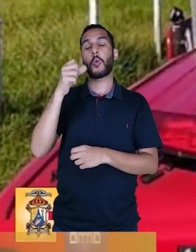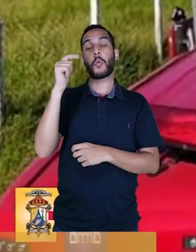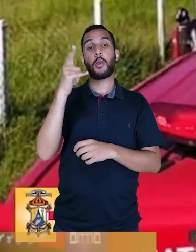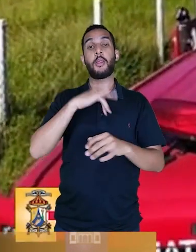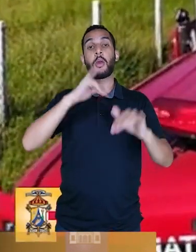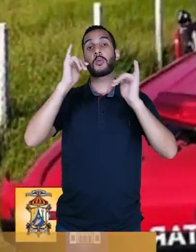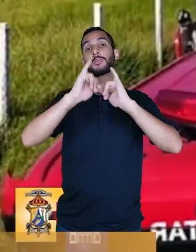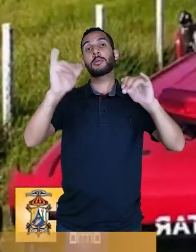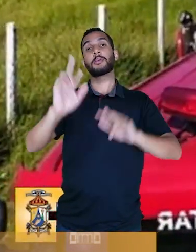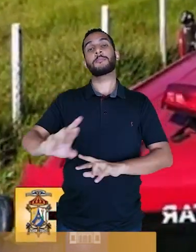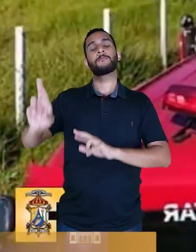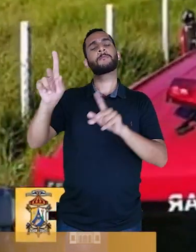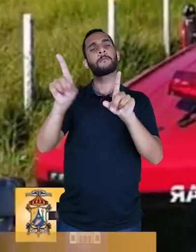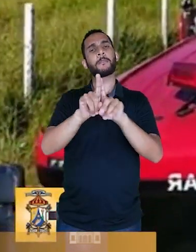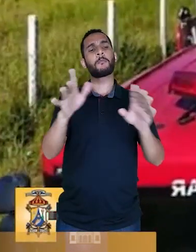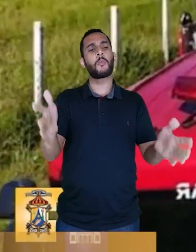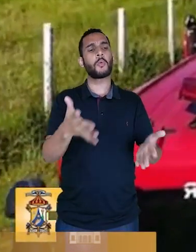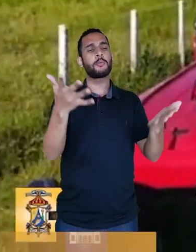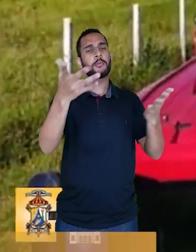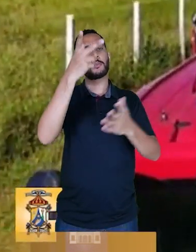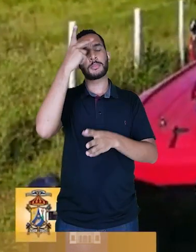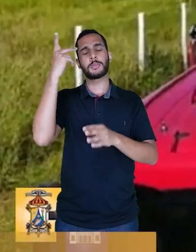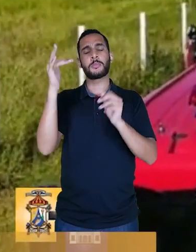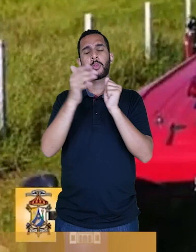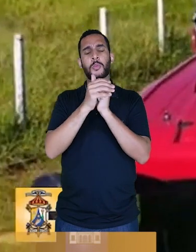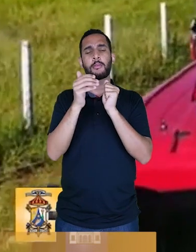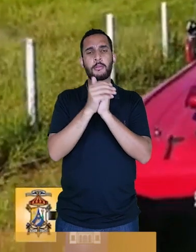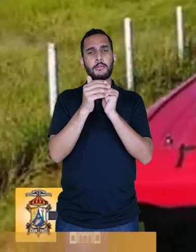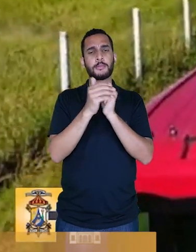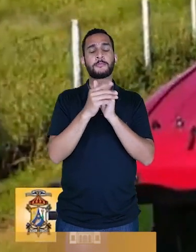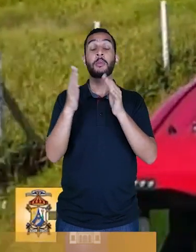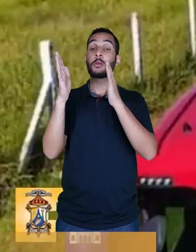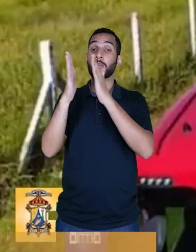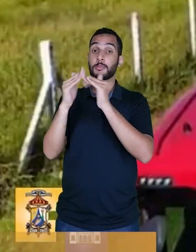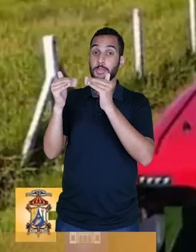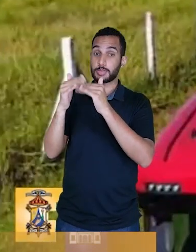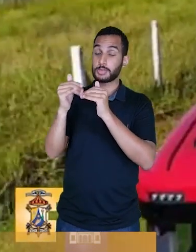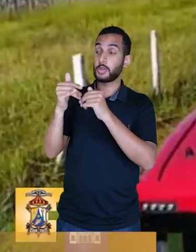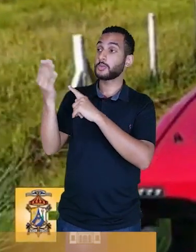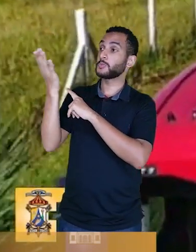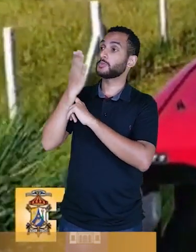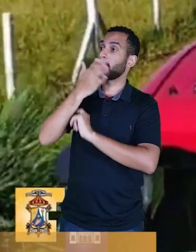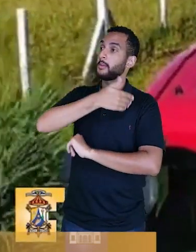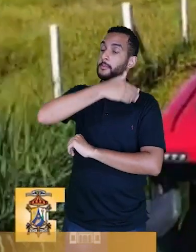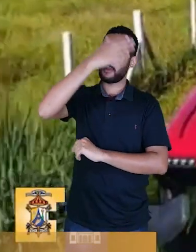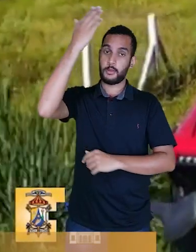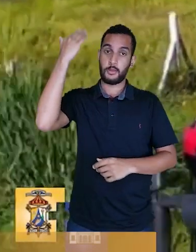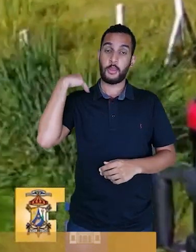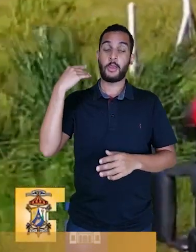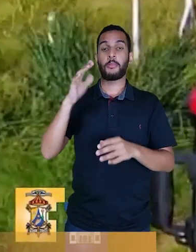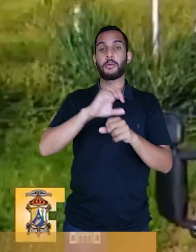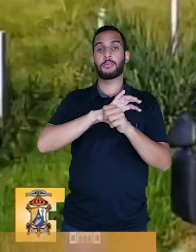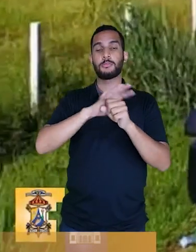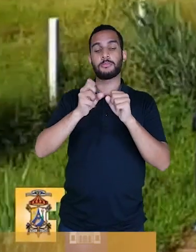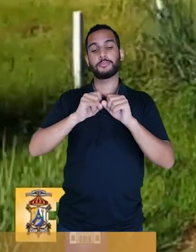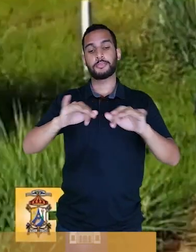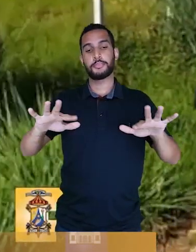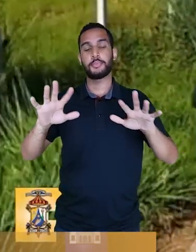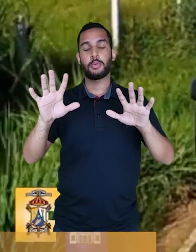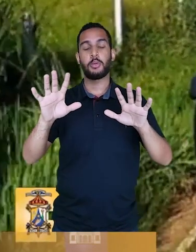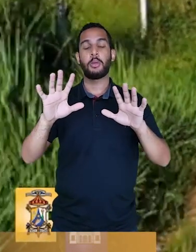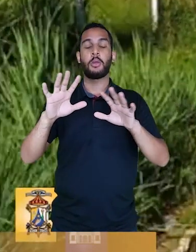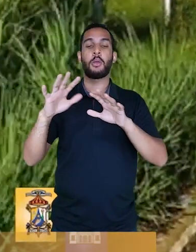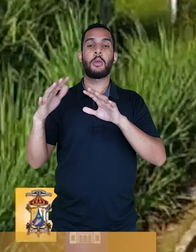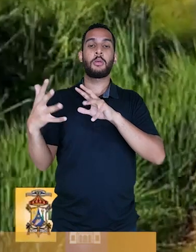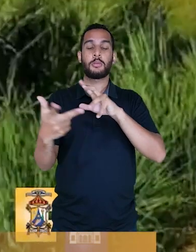mensageiro da esperança e motivar os devotos a se unirem em prece, pedindo a intercessão de Maria pelo fim da pandemia